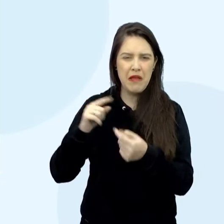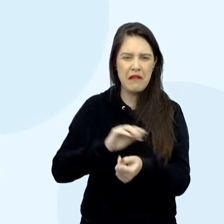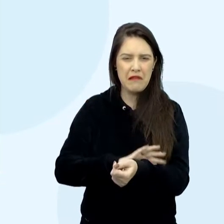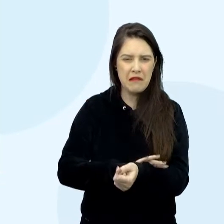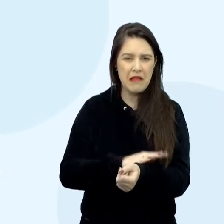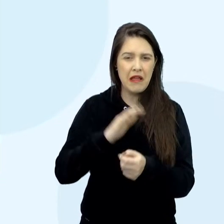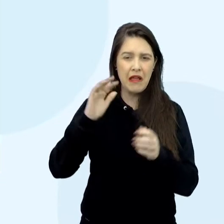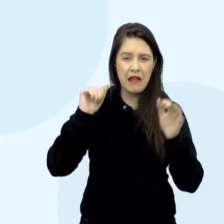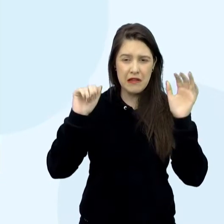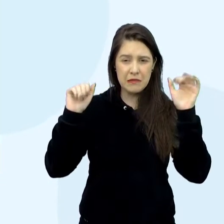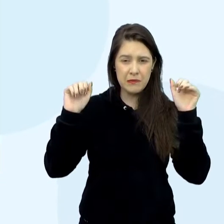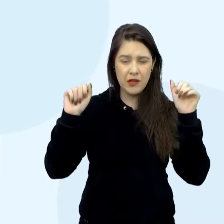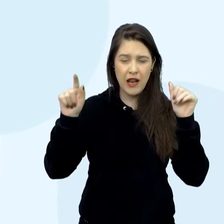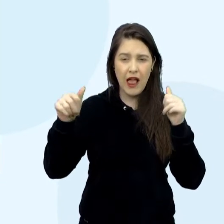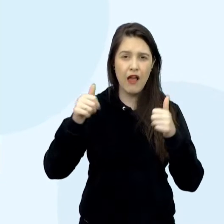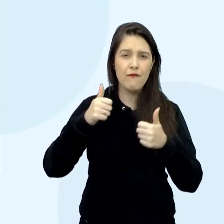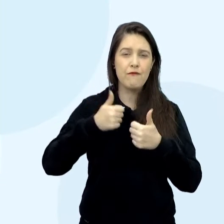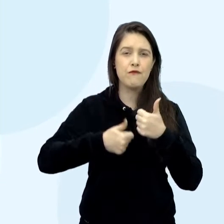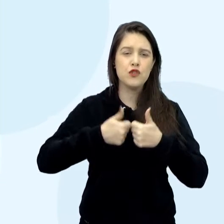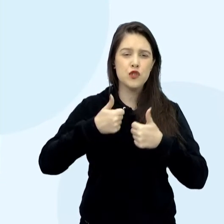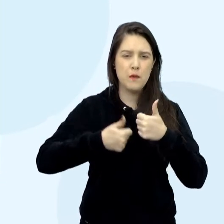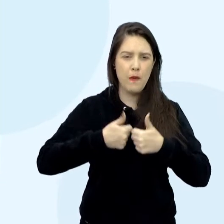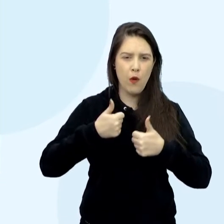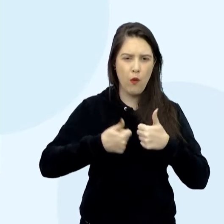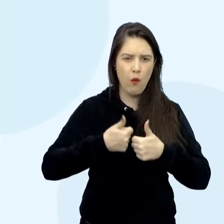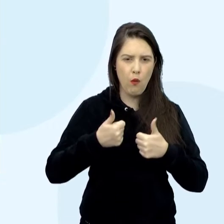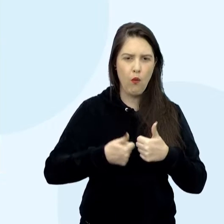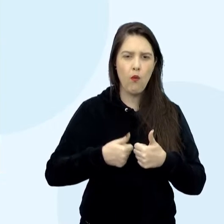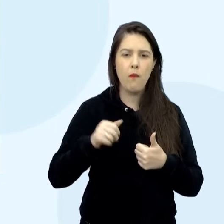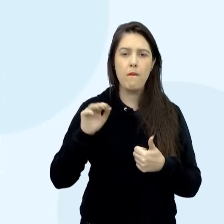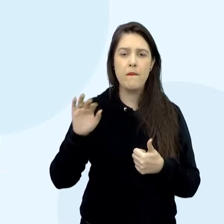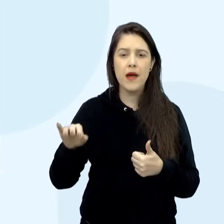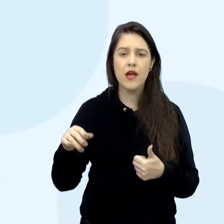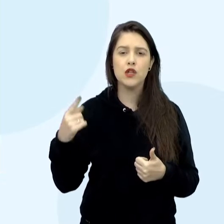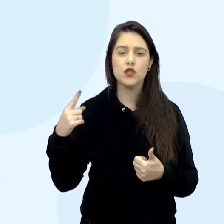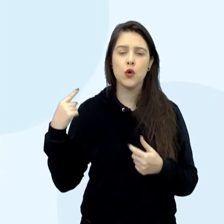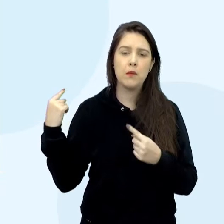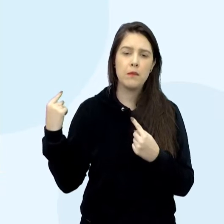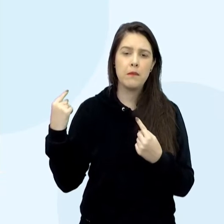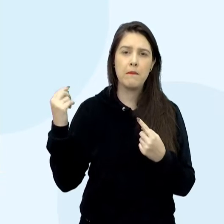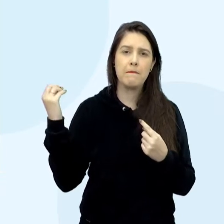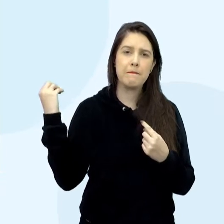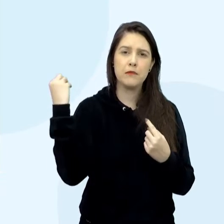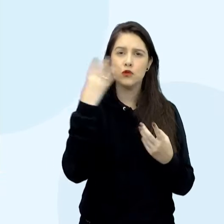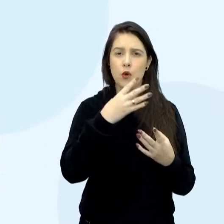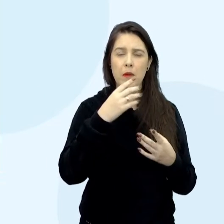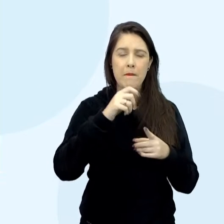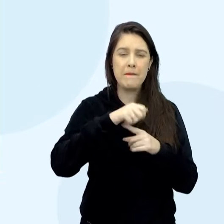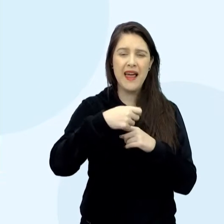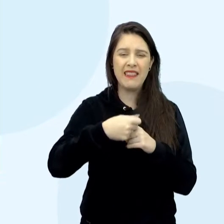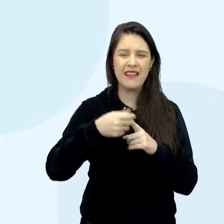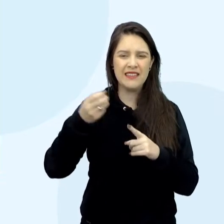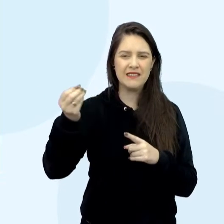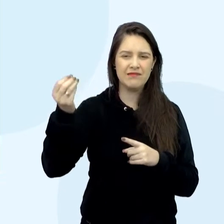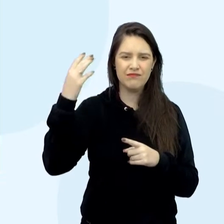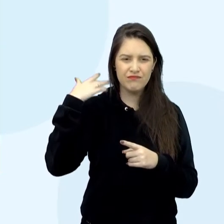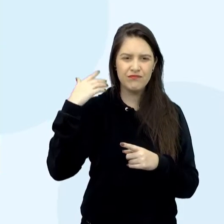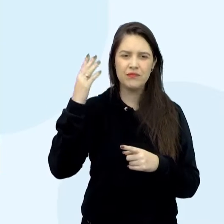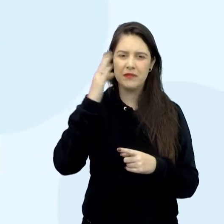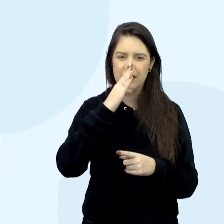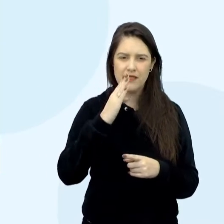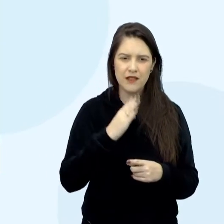futebol. Aqui, um torcedor do time rival jogou uma banana para o futebolista brasileiro. Essa